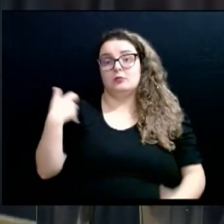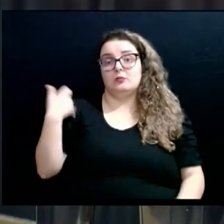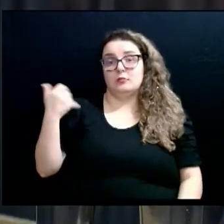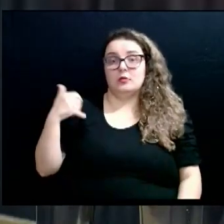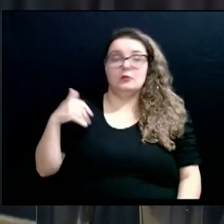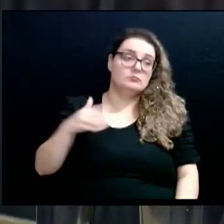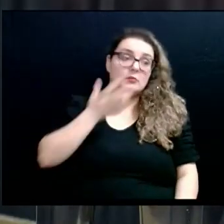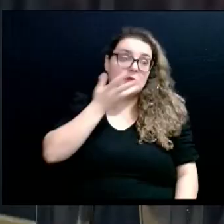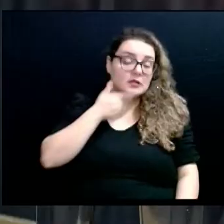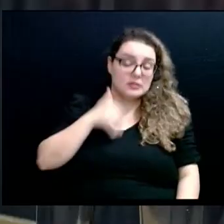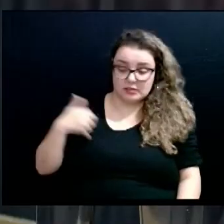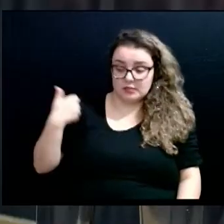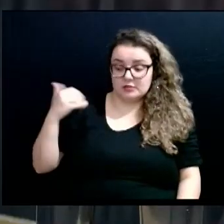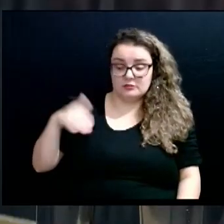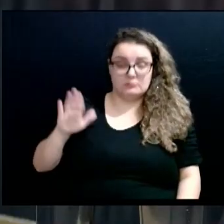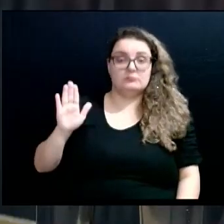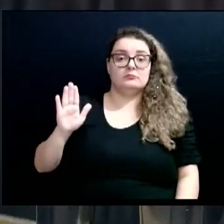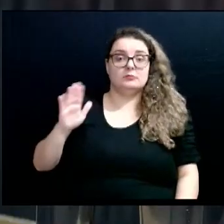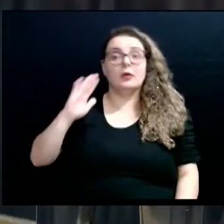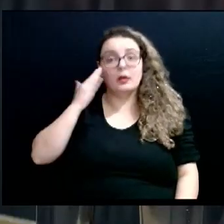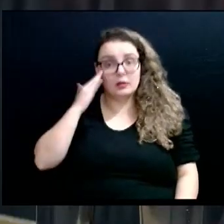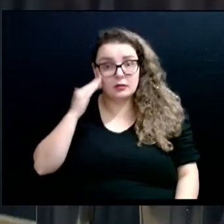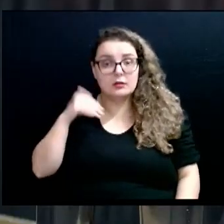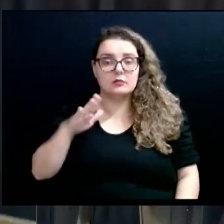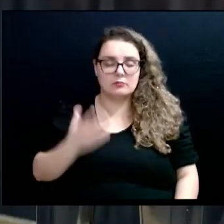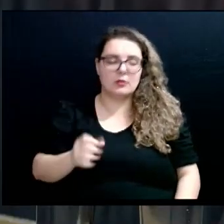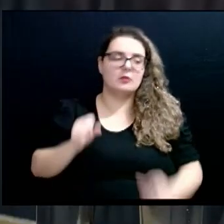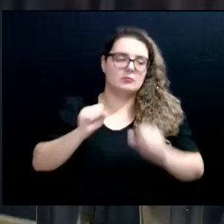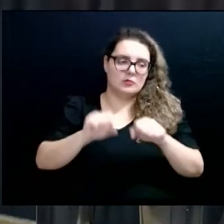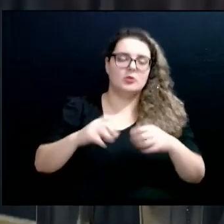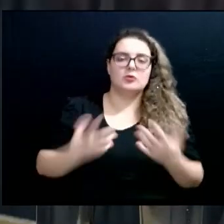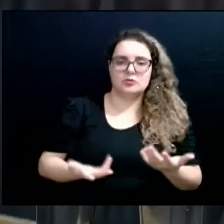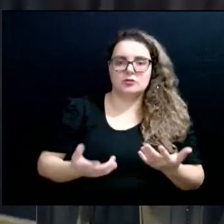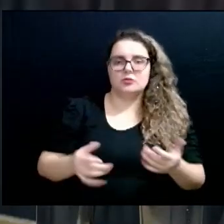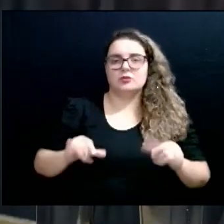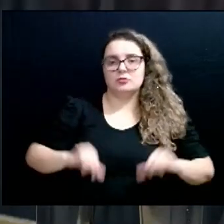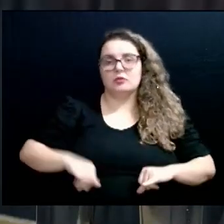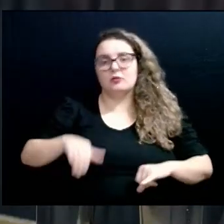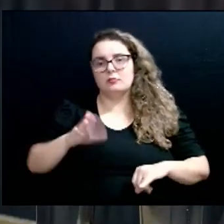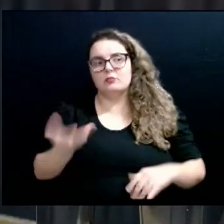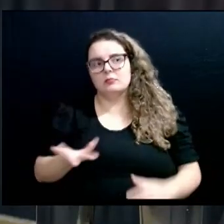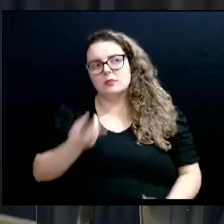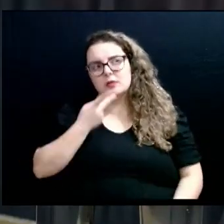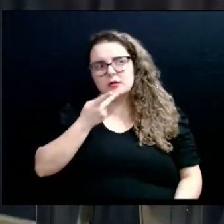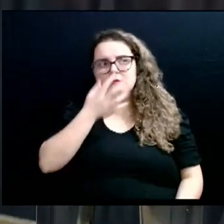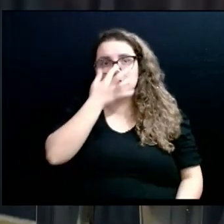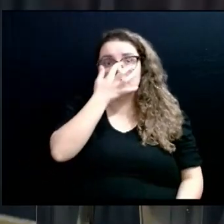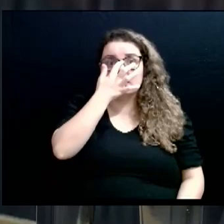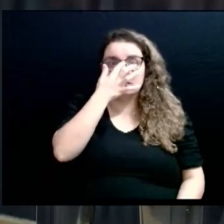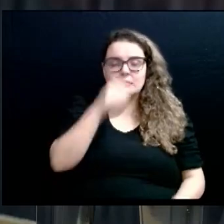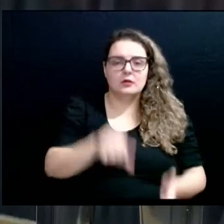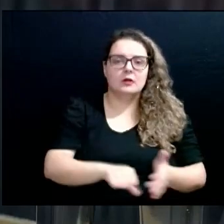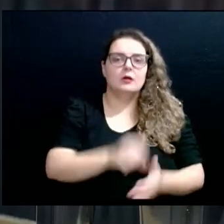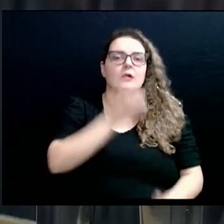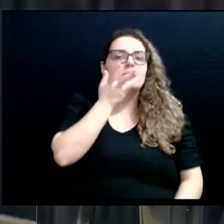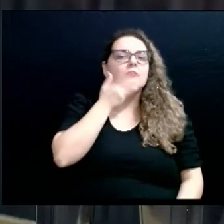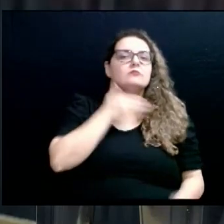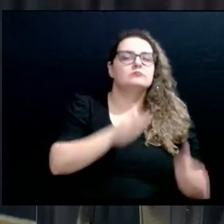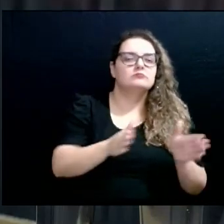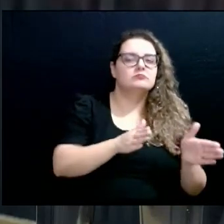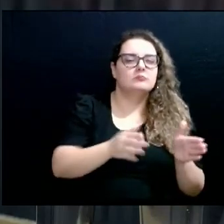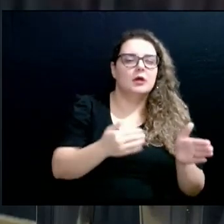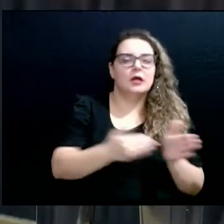mais entendimento, poderia, sofrer mais. Mas eu diria que a primeira infância, até os Uhum. 10